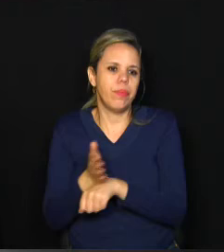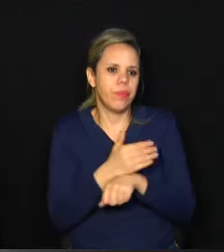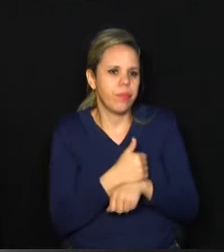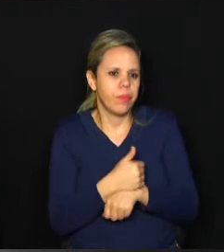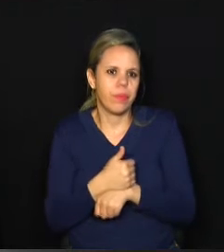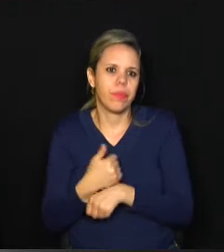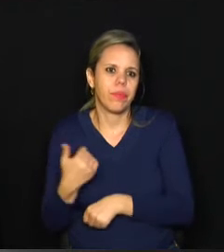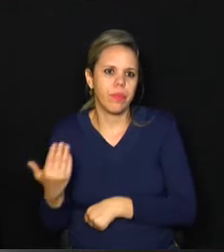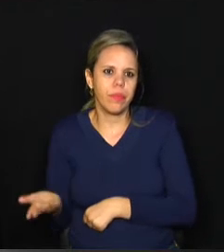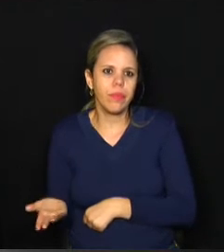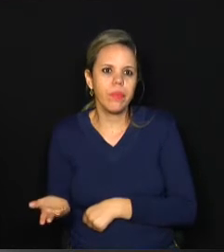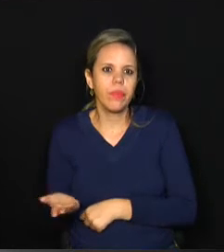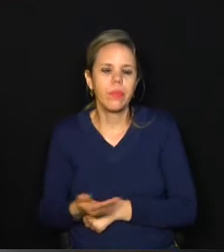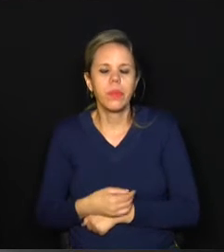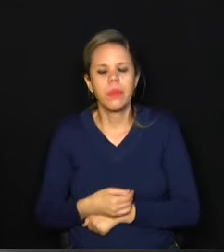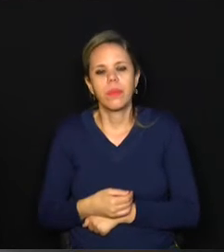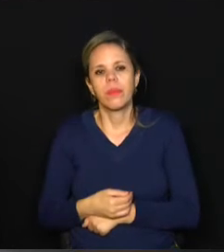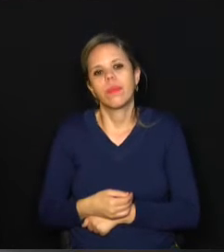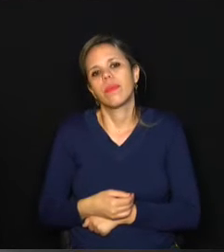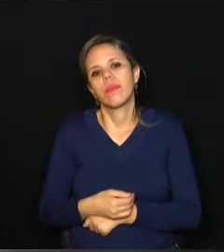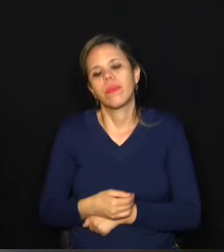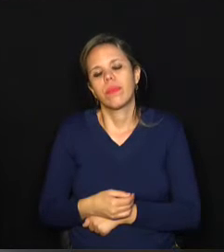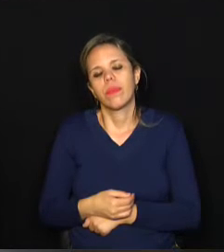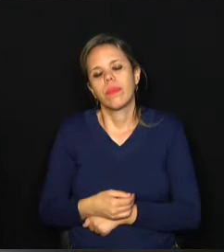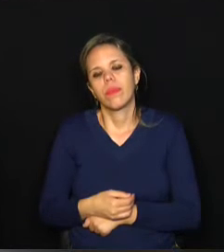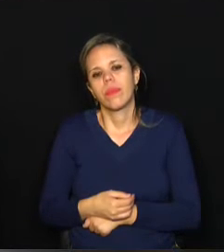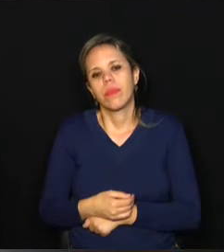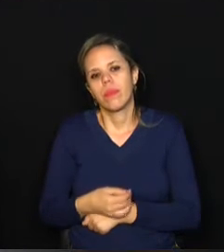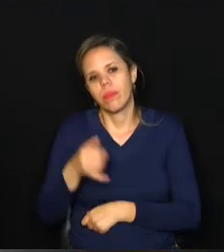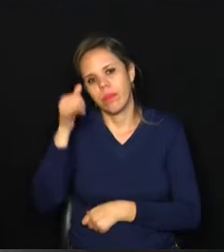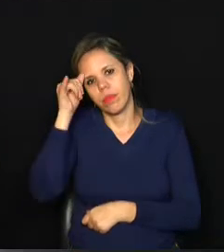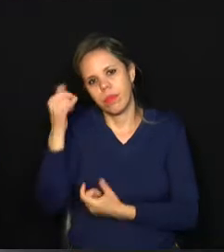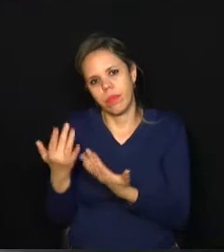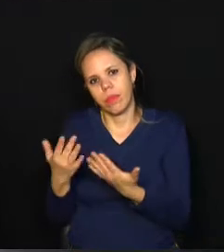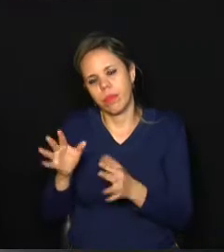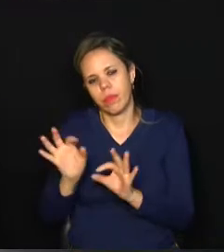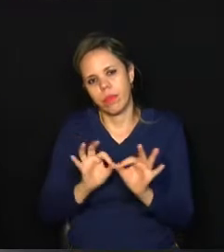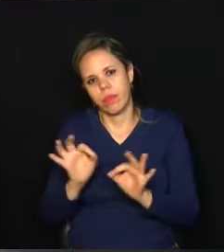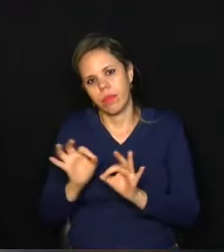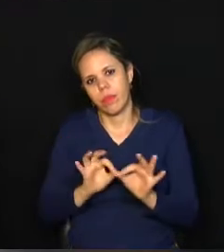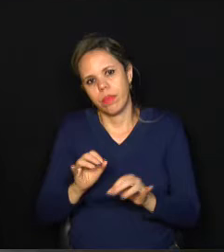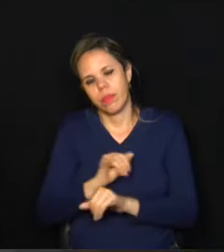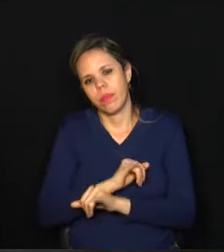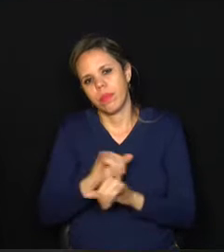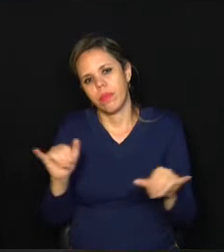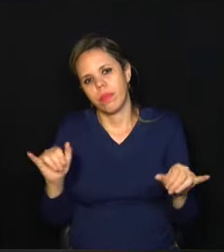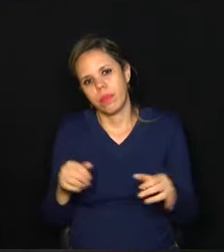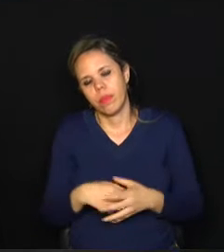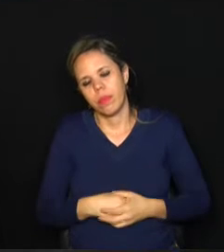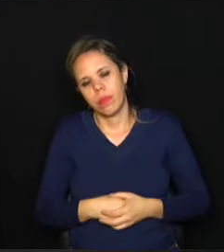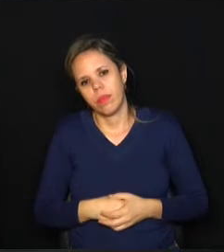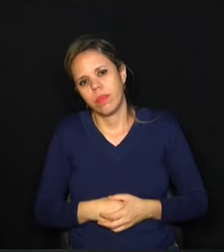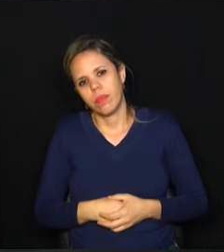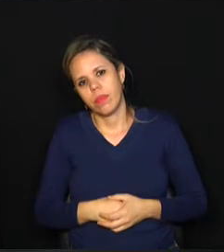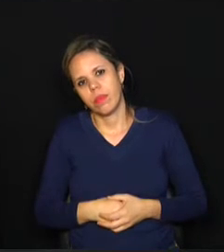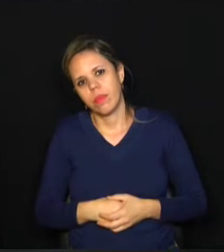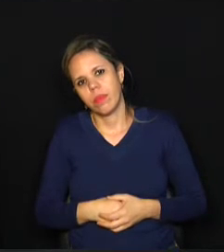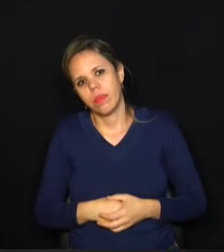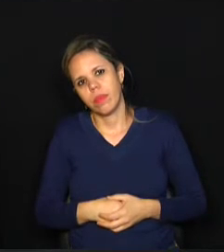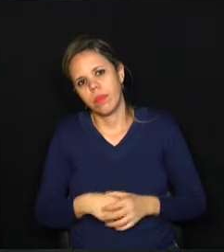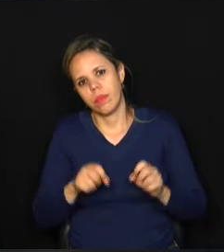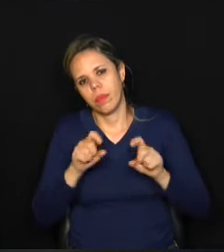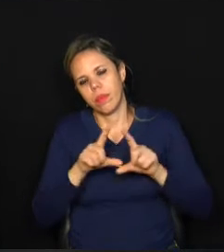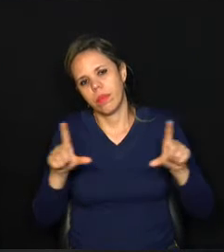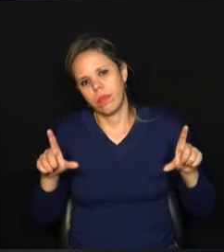pouco essa questão da prevenção e preparamos uma pequena campanha. Preparamos